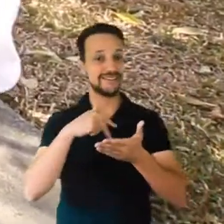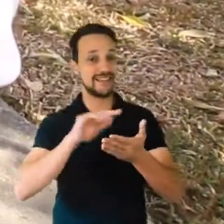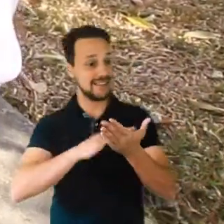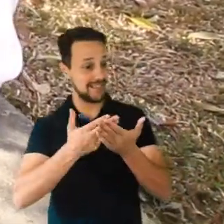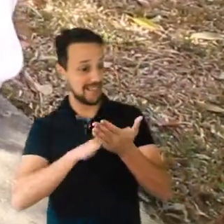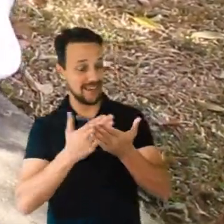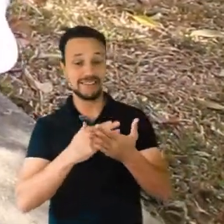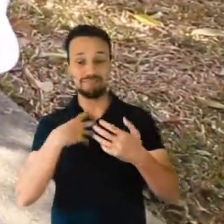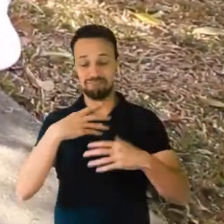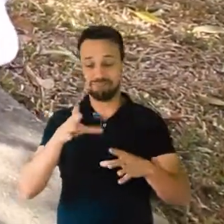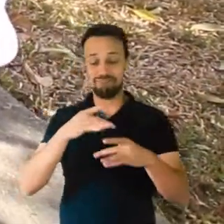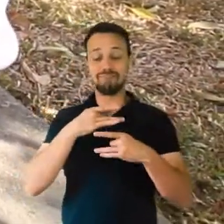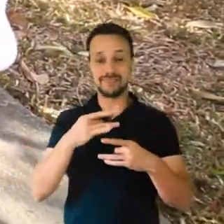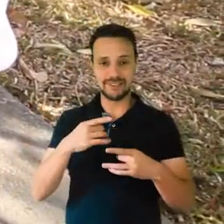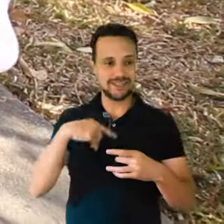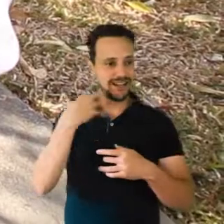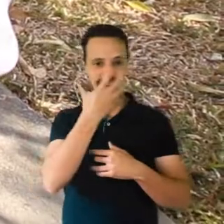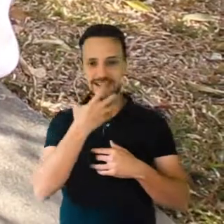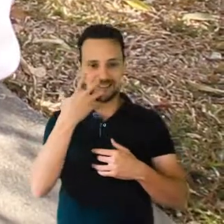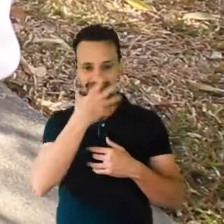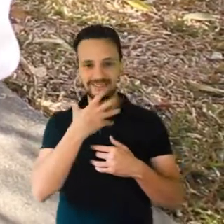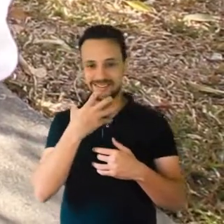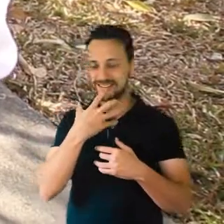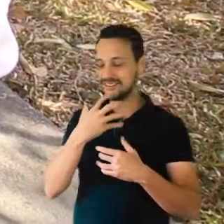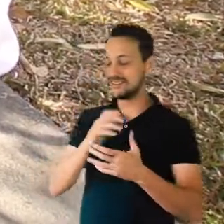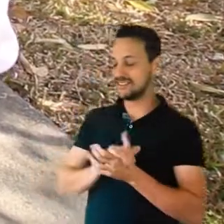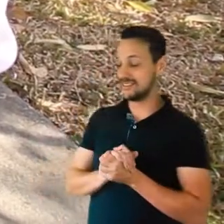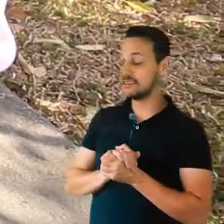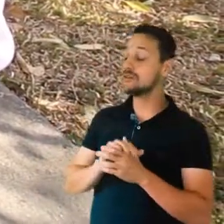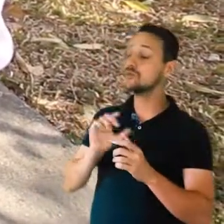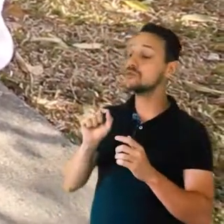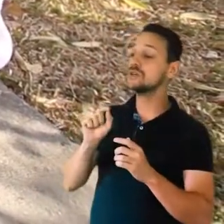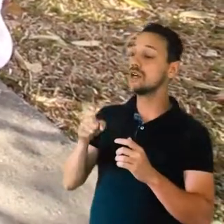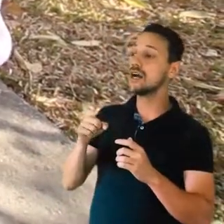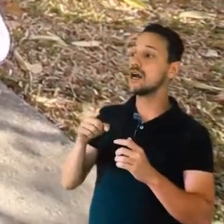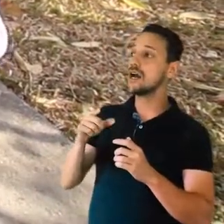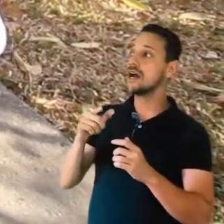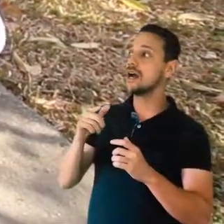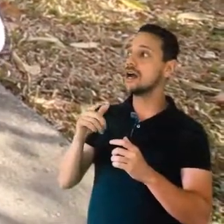corre, interpreta, canta, se tiver que cantar, né?